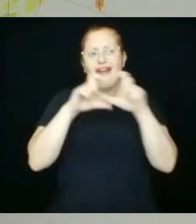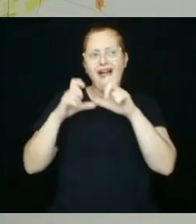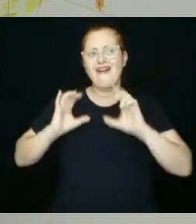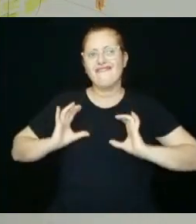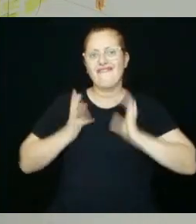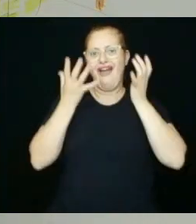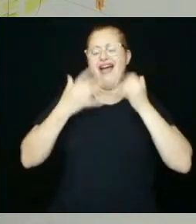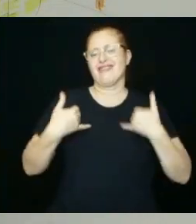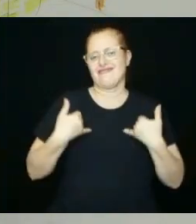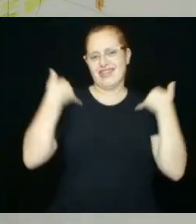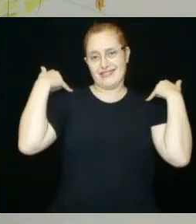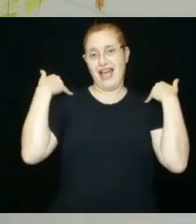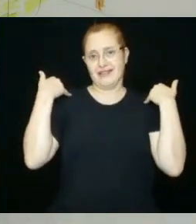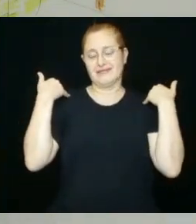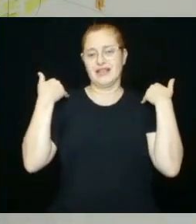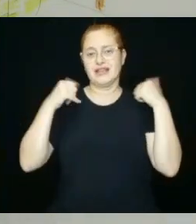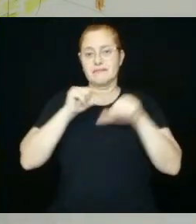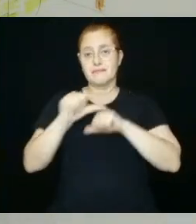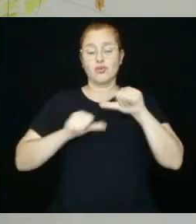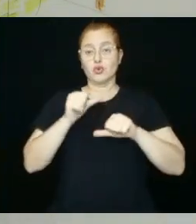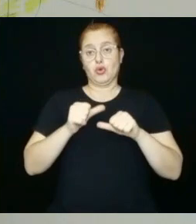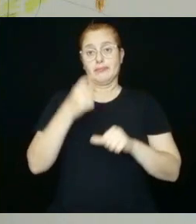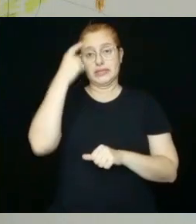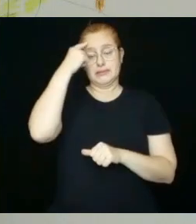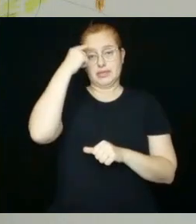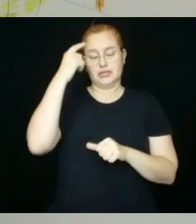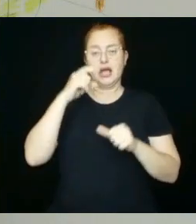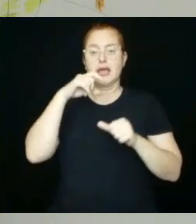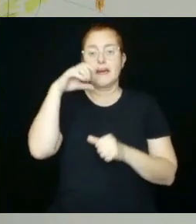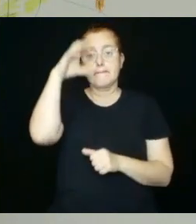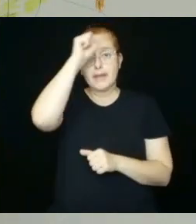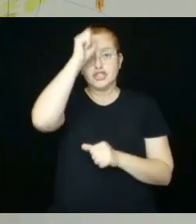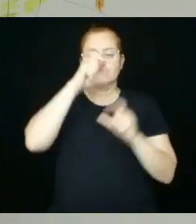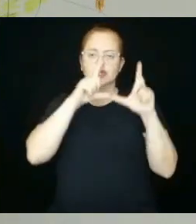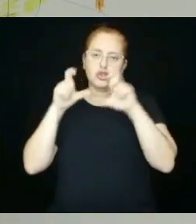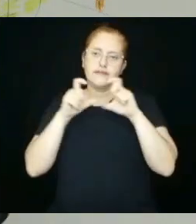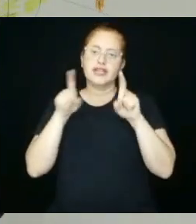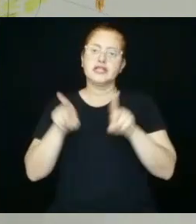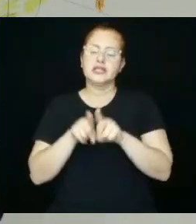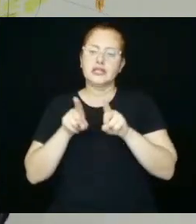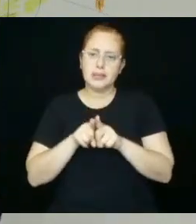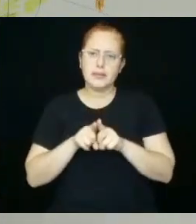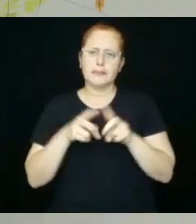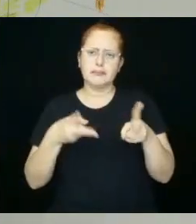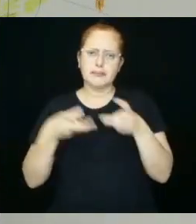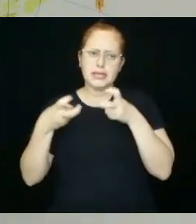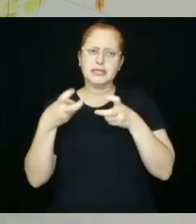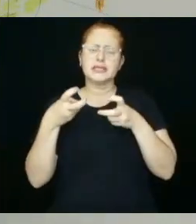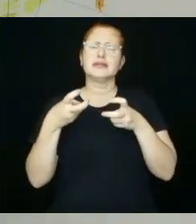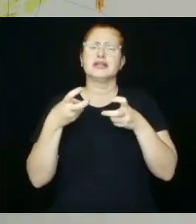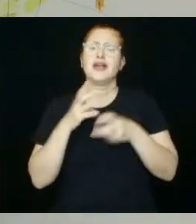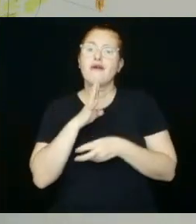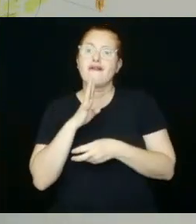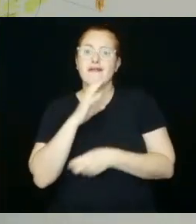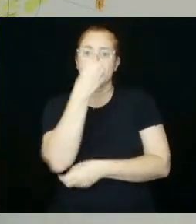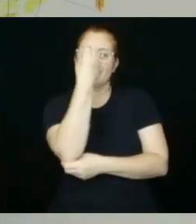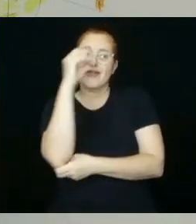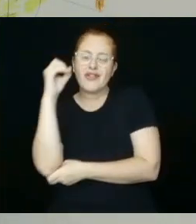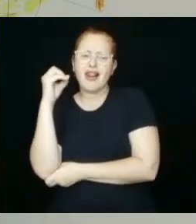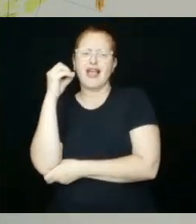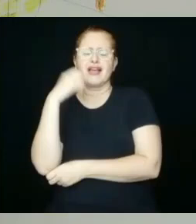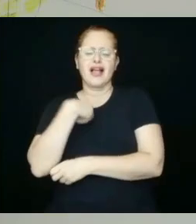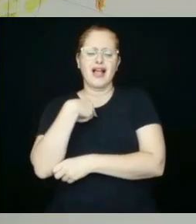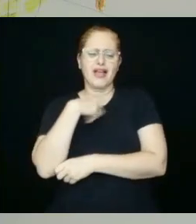festa. E aí, ao mesmo tempo que eu aprendi a fotografia, eu aprendi a reconhecer Porto Alegre. Estava tirando fotos lá